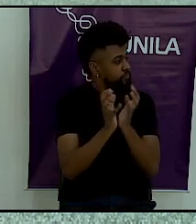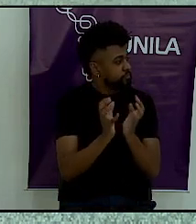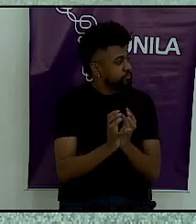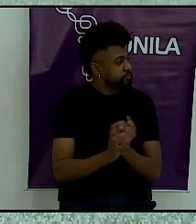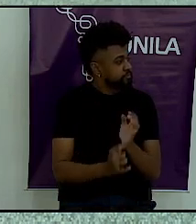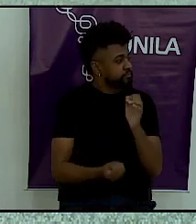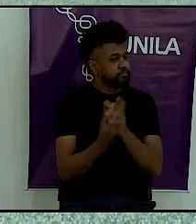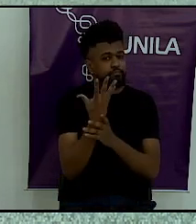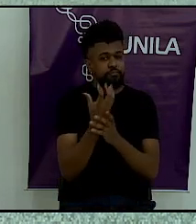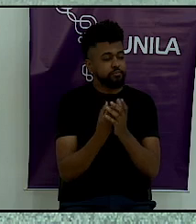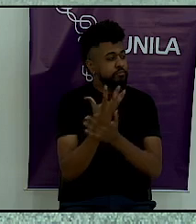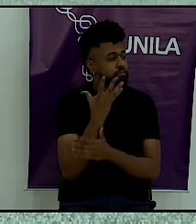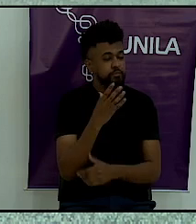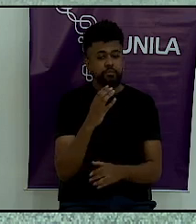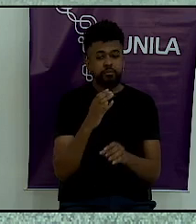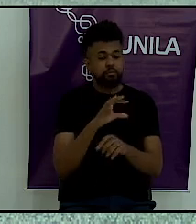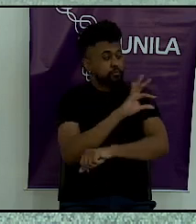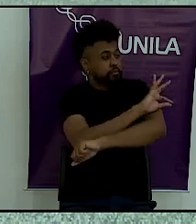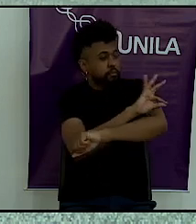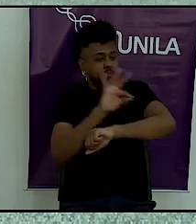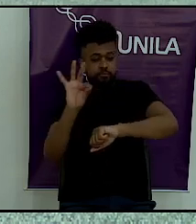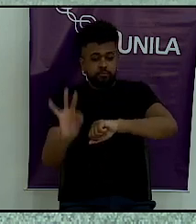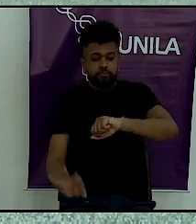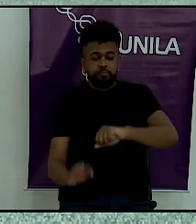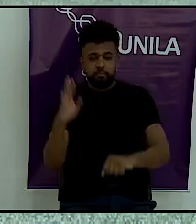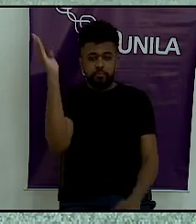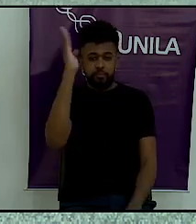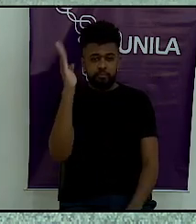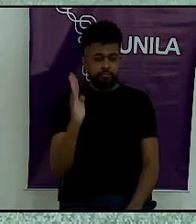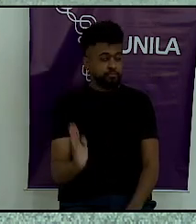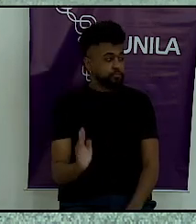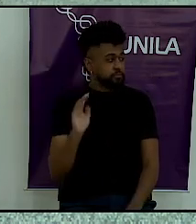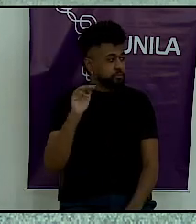foi criado pelo arquiteto brasileiro, né, o Márcio Sequeira.